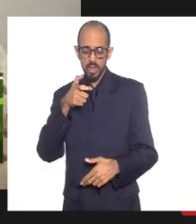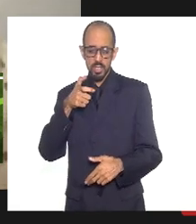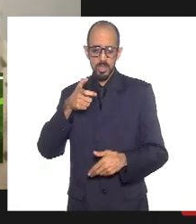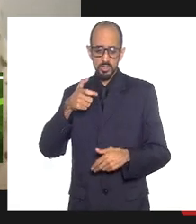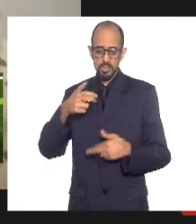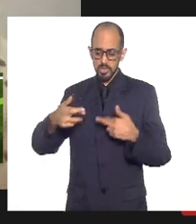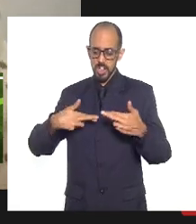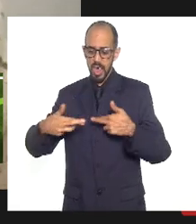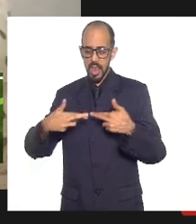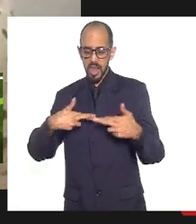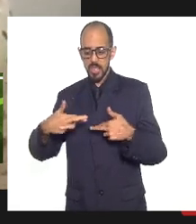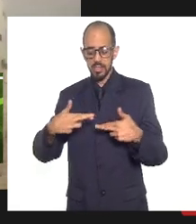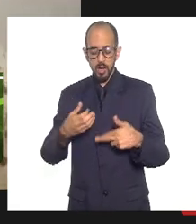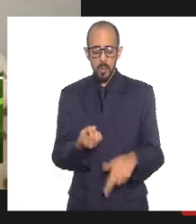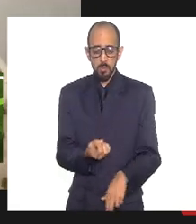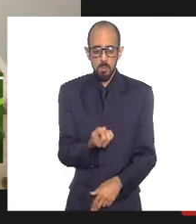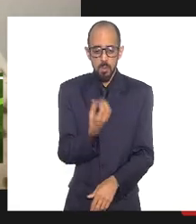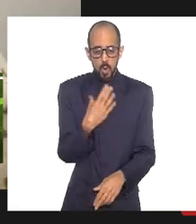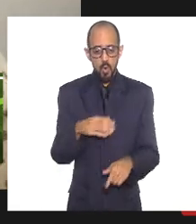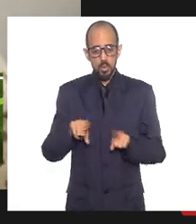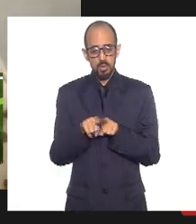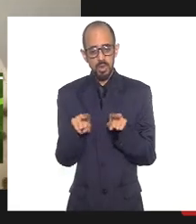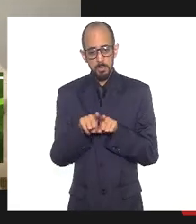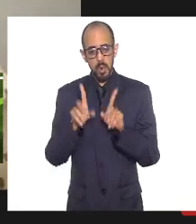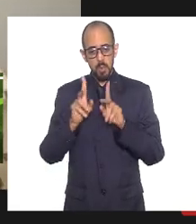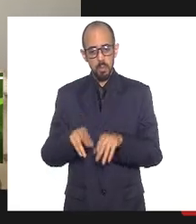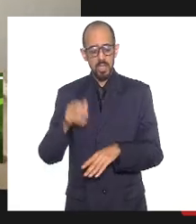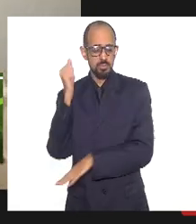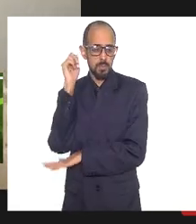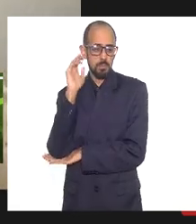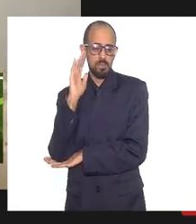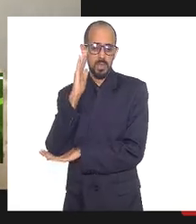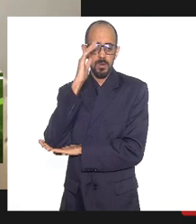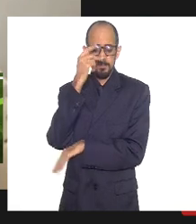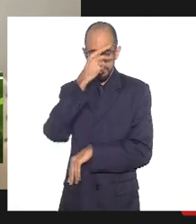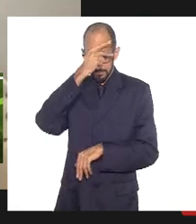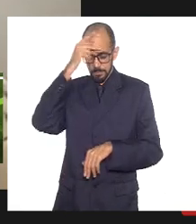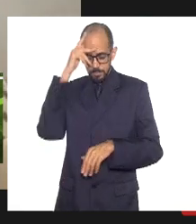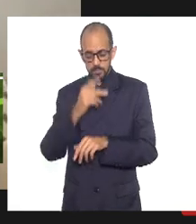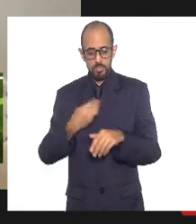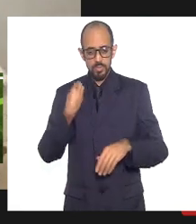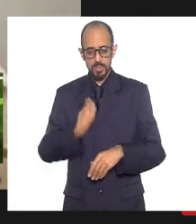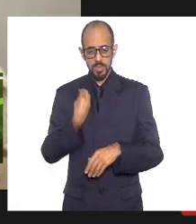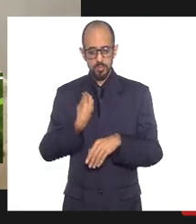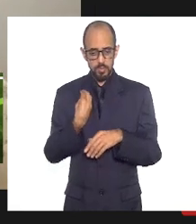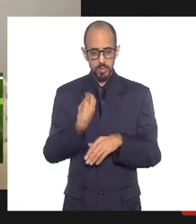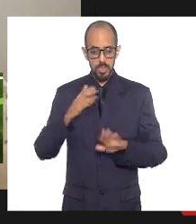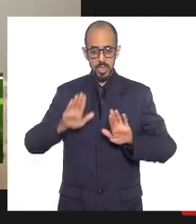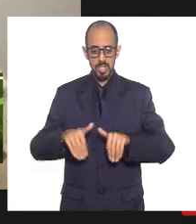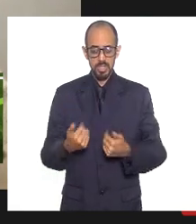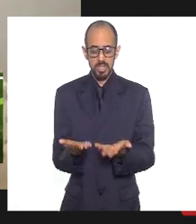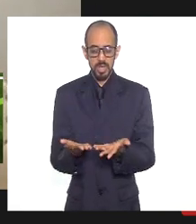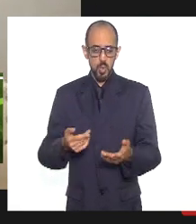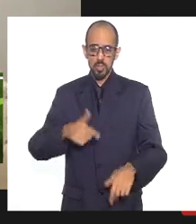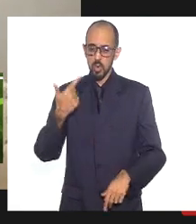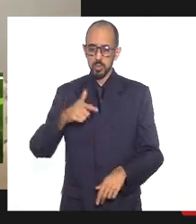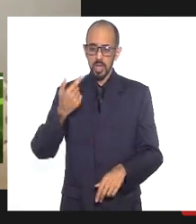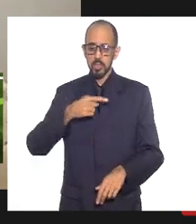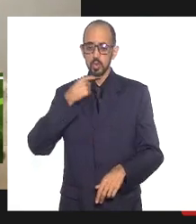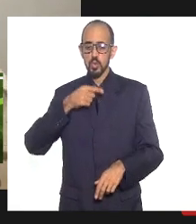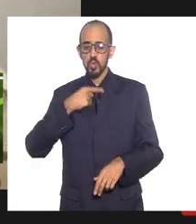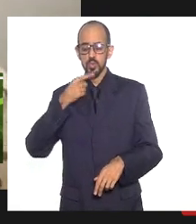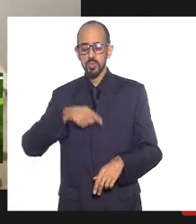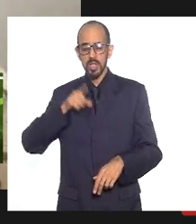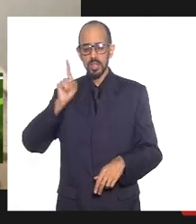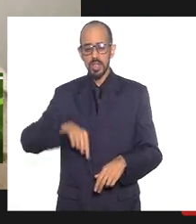relação boa com o meio ambiente, com as pessoas que nele vivem. Então, sem dúvida nenhuma,